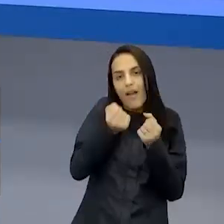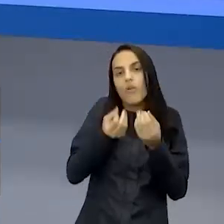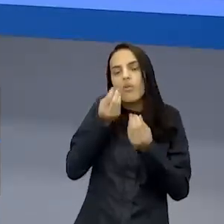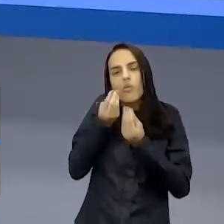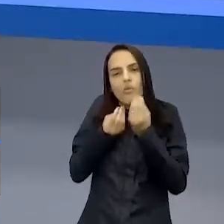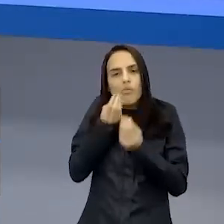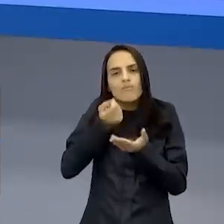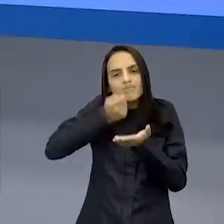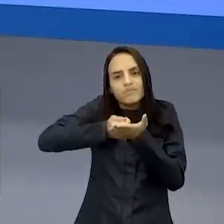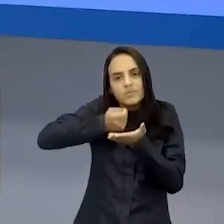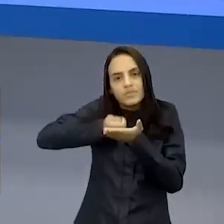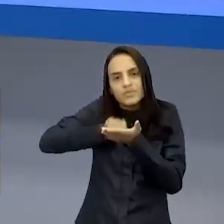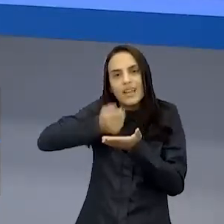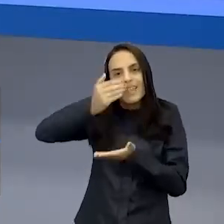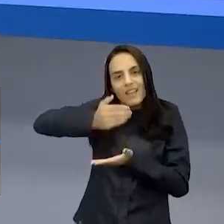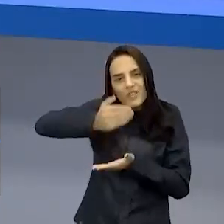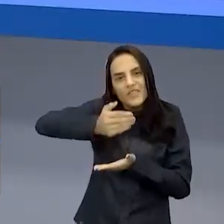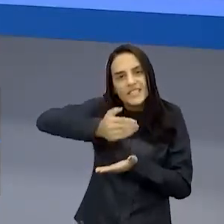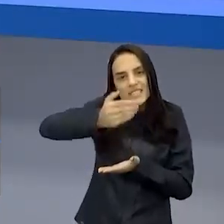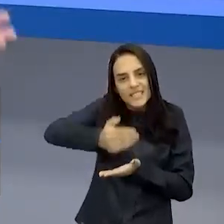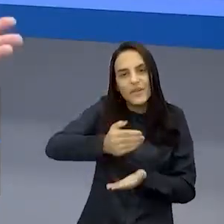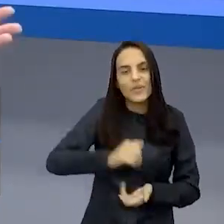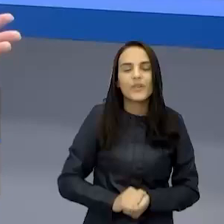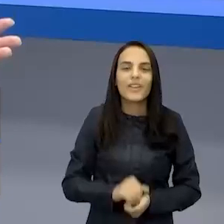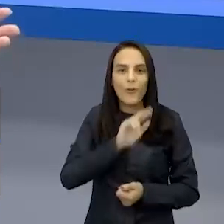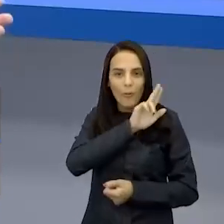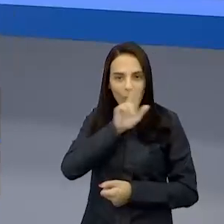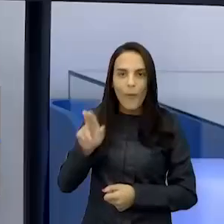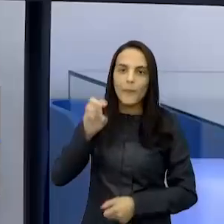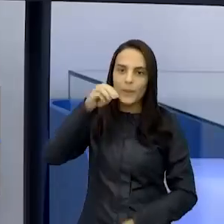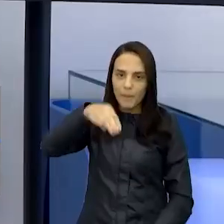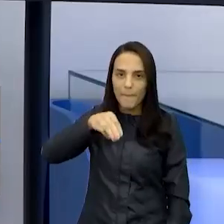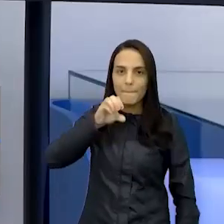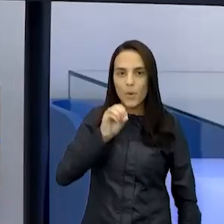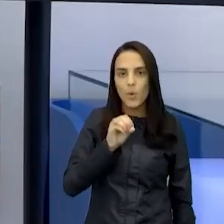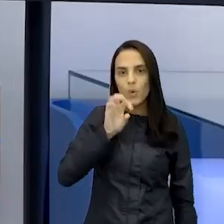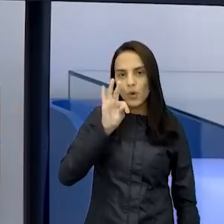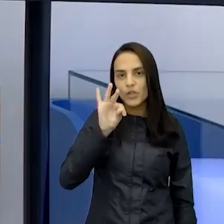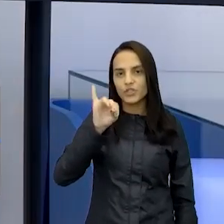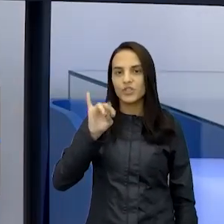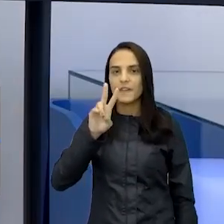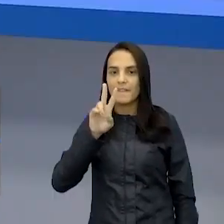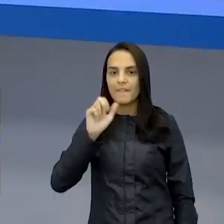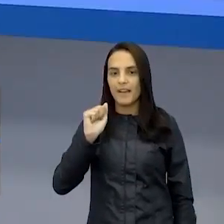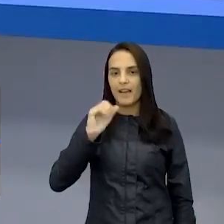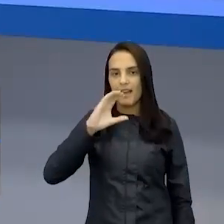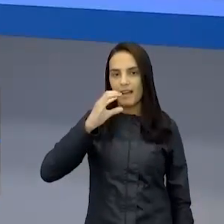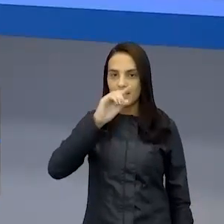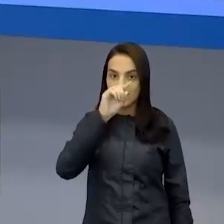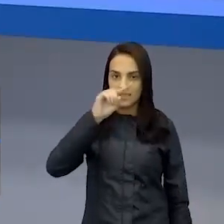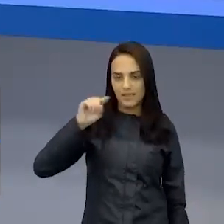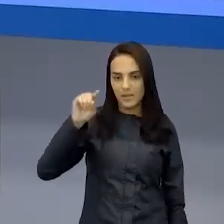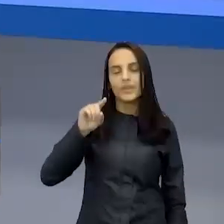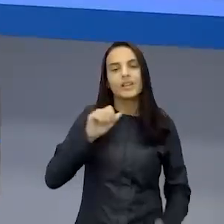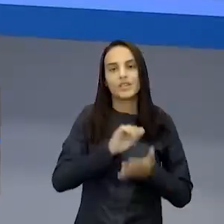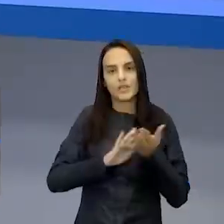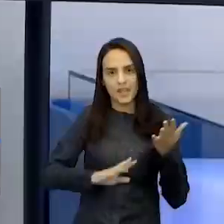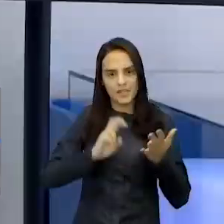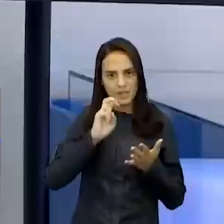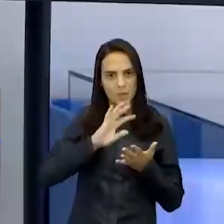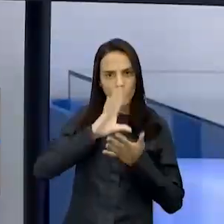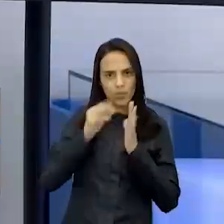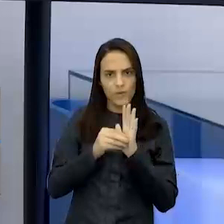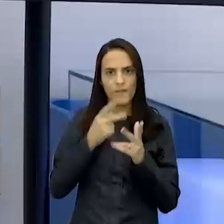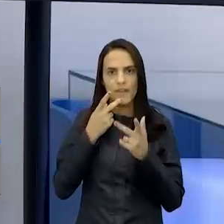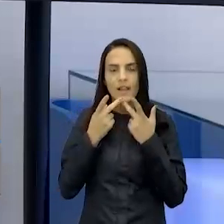aquele pagamento das parcelas, aquela coisa chamada amortização de parcelas? Exatamente. Toda essa parte a gente vai falar nessa atividade 5? Exatamente.